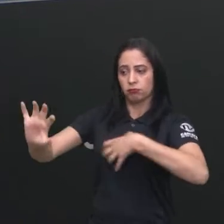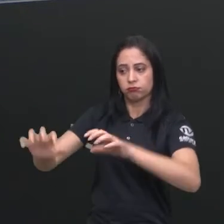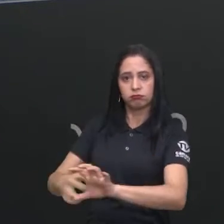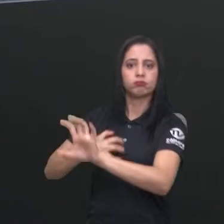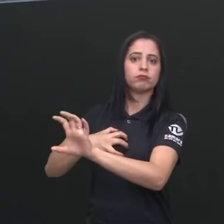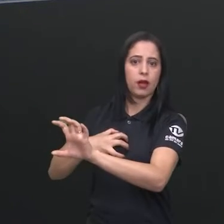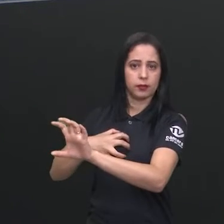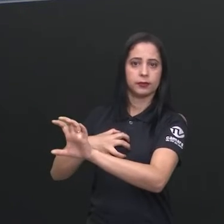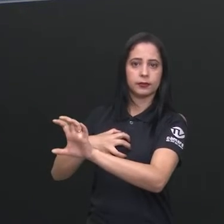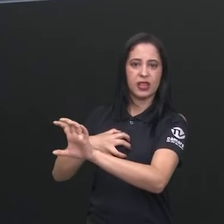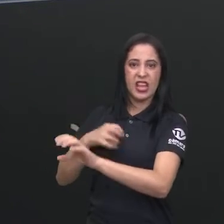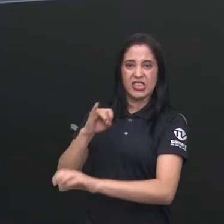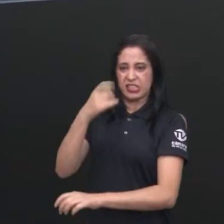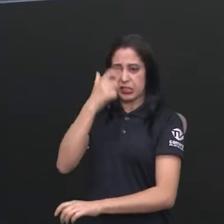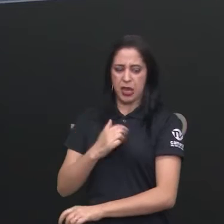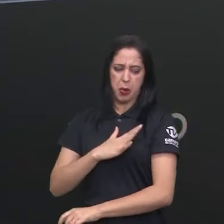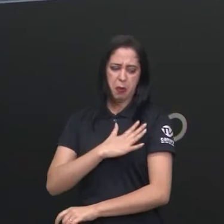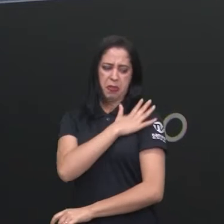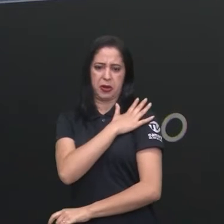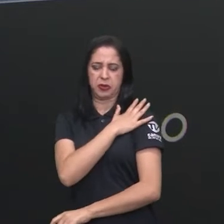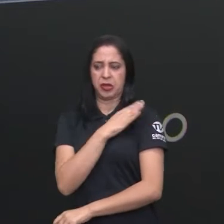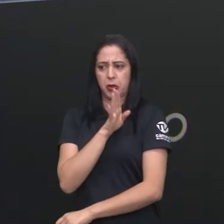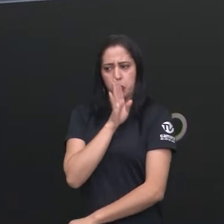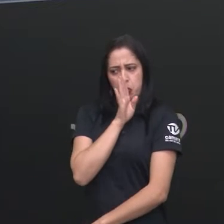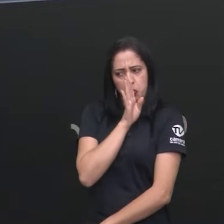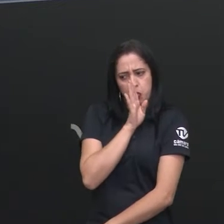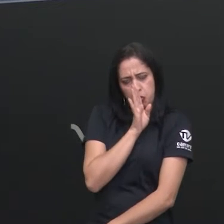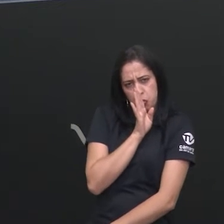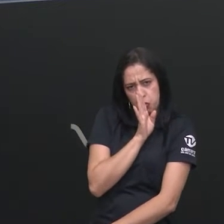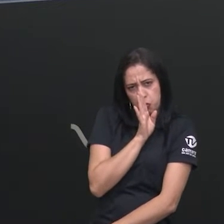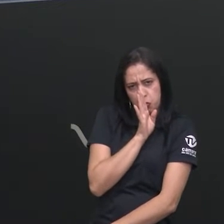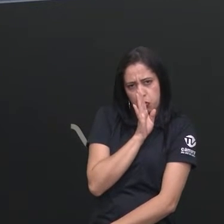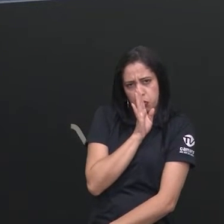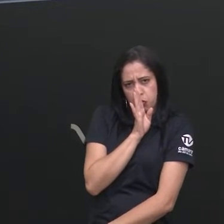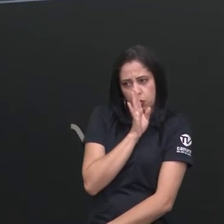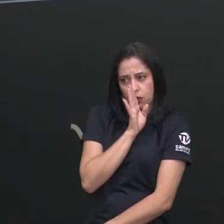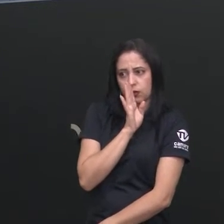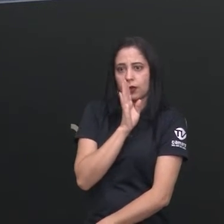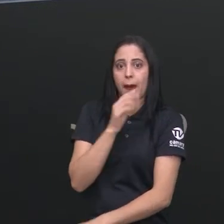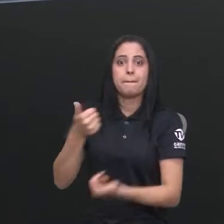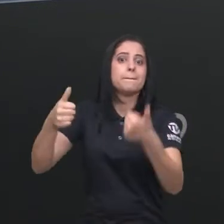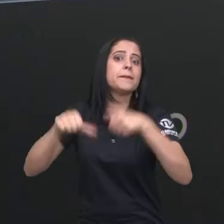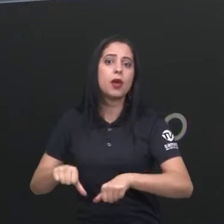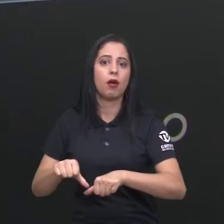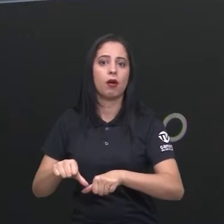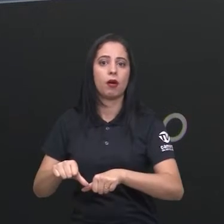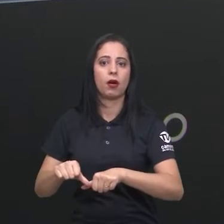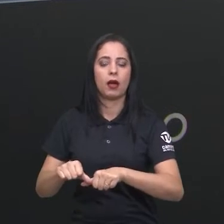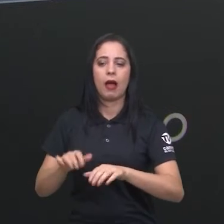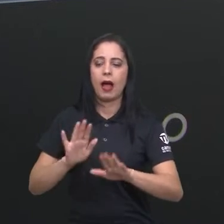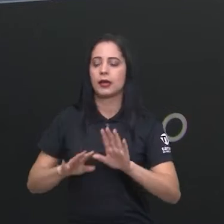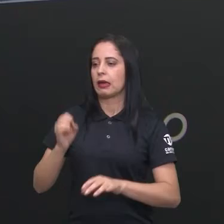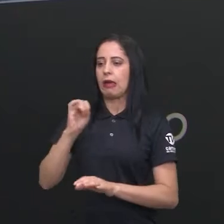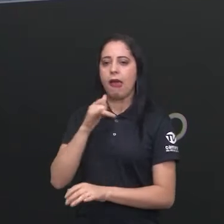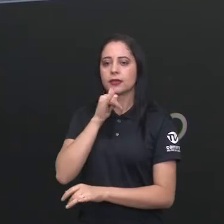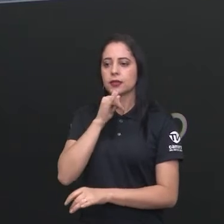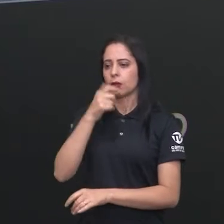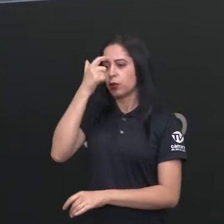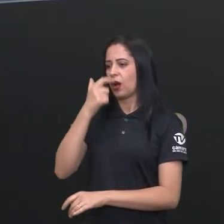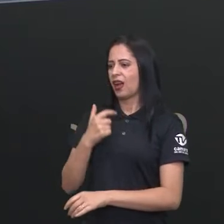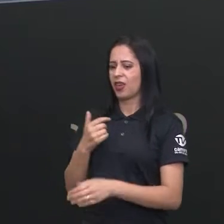eu já tenho preconceito, eu não consigo nem falar disso com o outro. Nossa, hoje eu estou com um foco muito alterado, eu não estou conseguindo